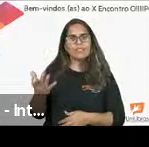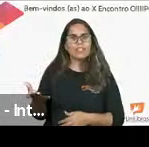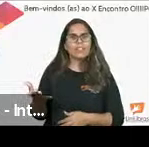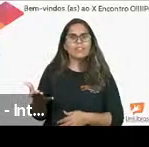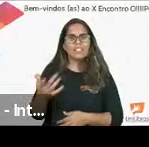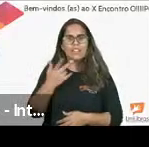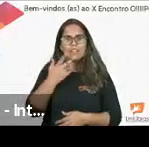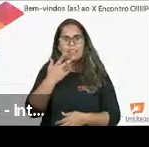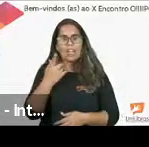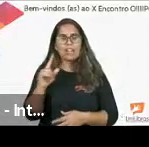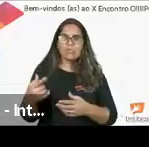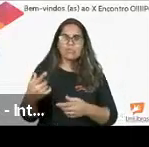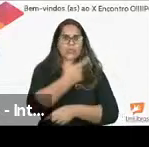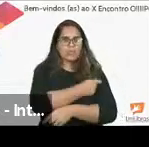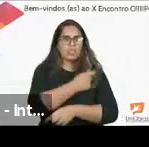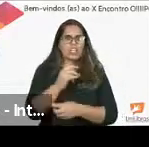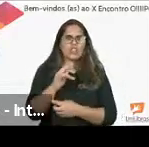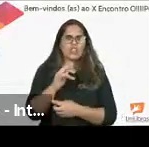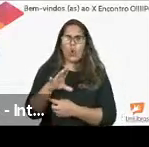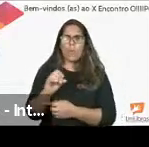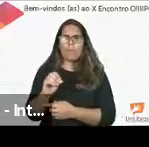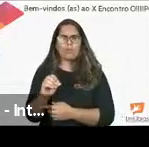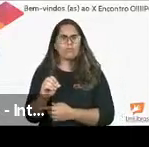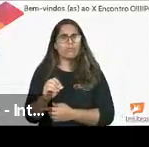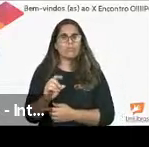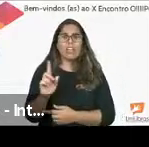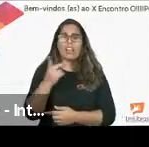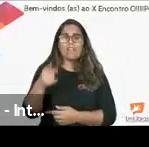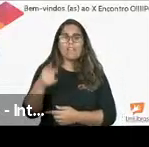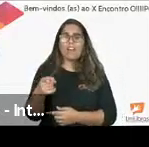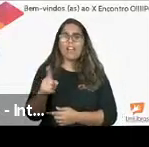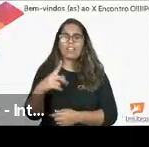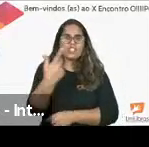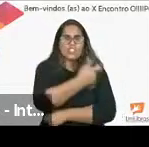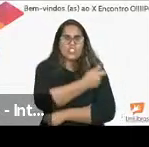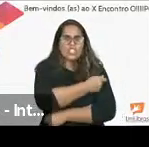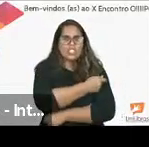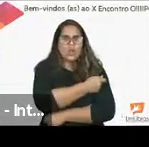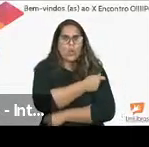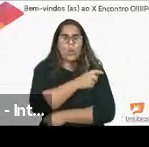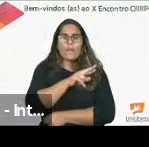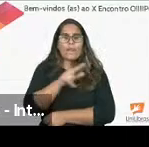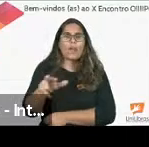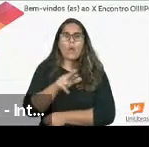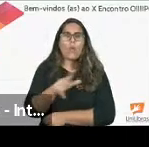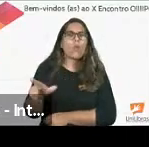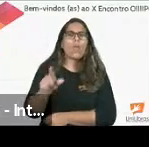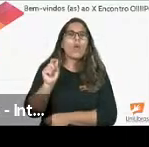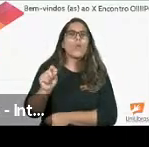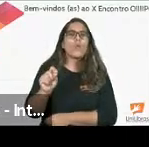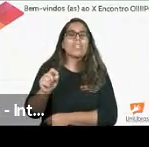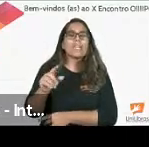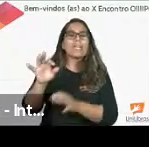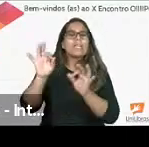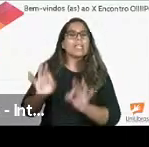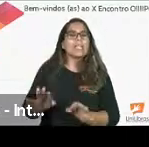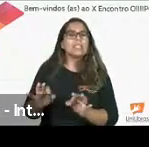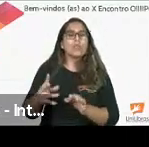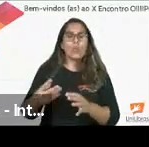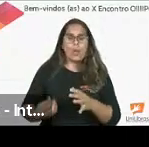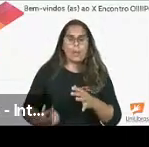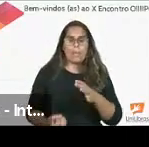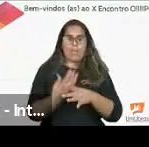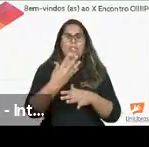antígeno e aparece nos anticorpos, e ele está dizendo que essa injeção do antígeno não é o que determina o aparecimento